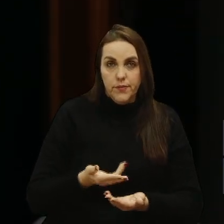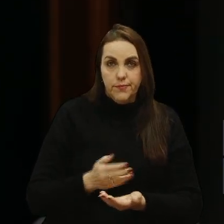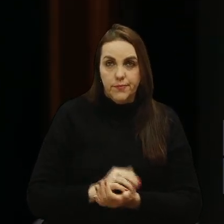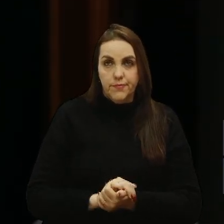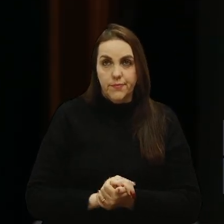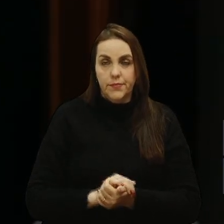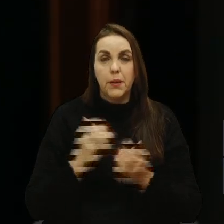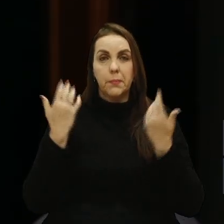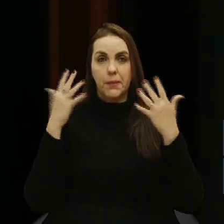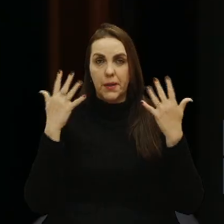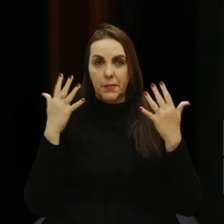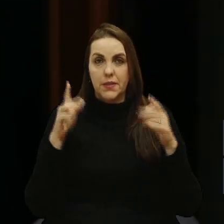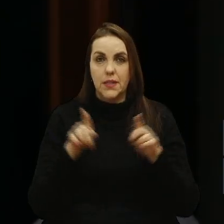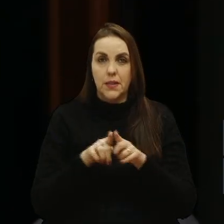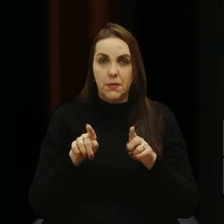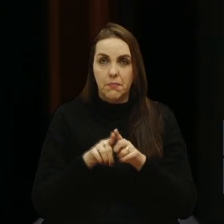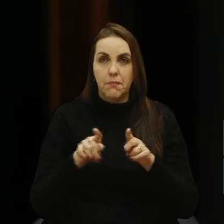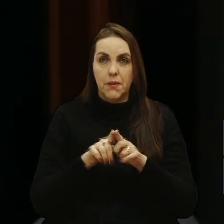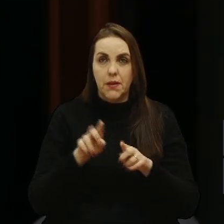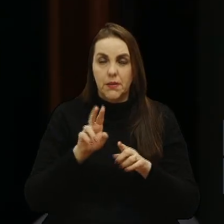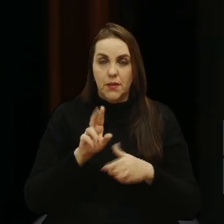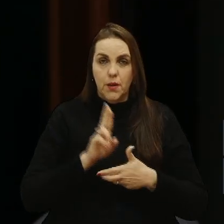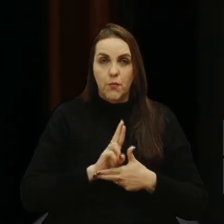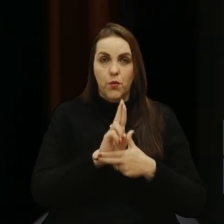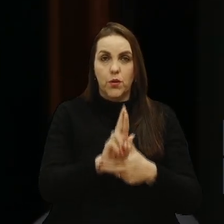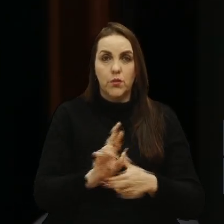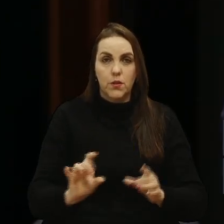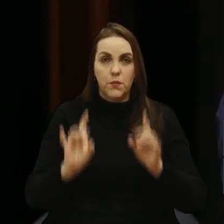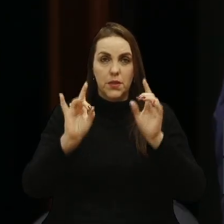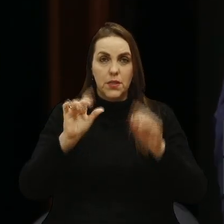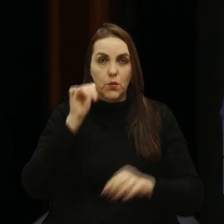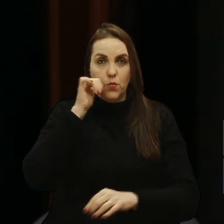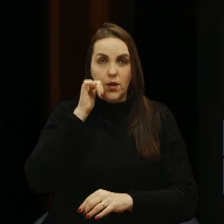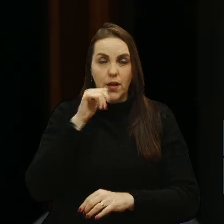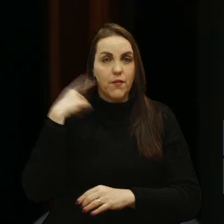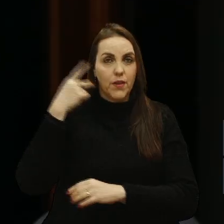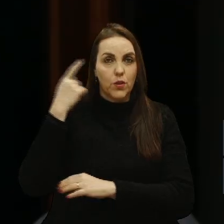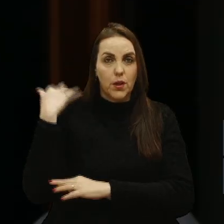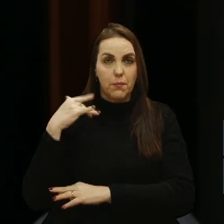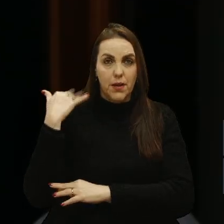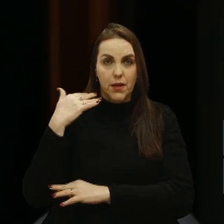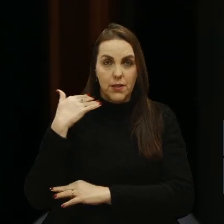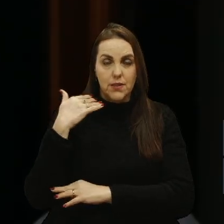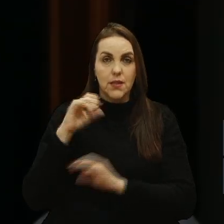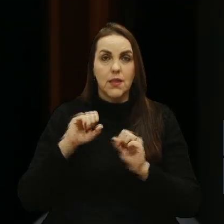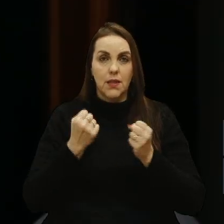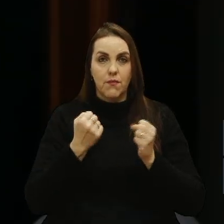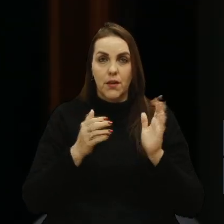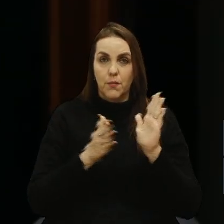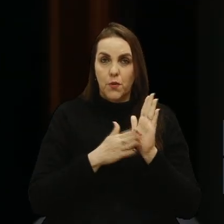E parabenizar aqui a nossa Procuradora Especial da Mulher, vereadora Andressa Marques, por ter feito essa propositura.